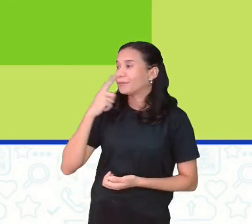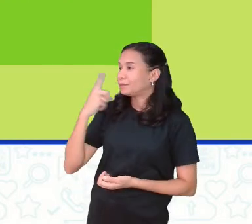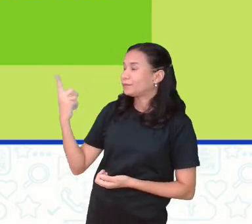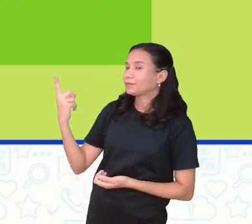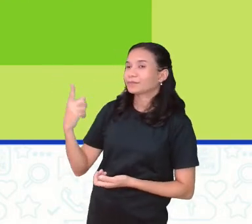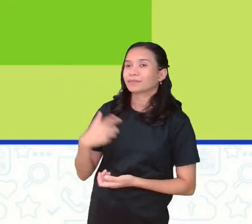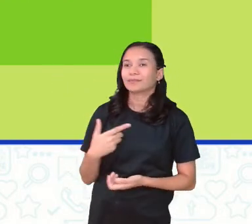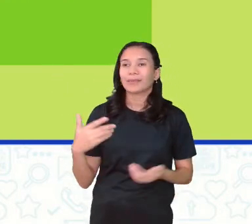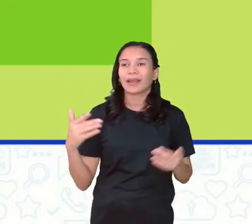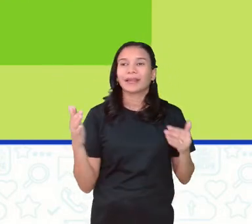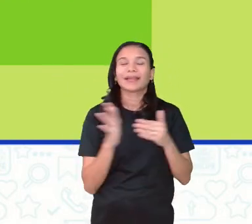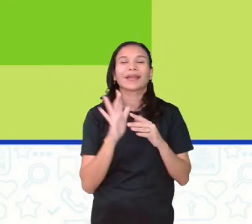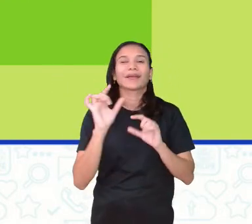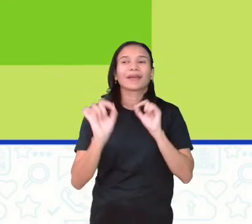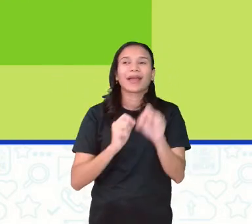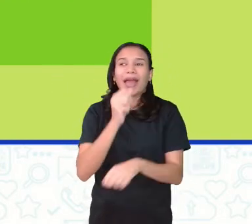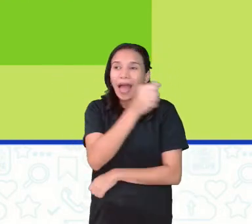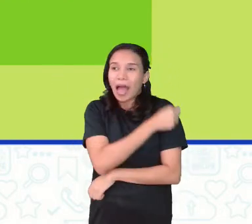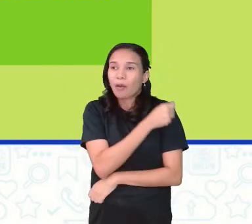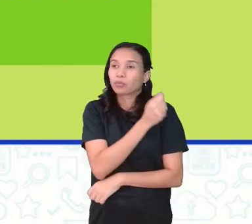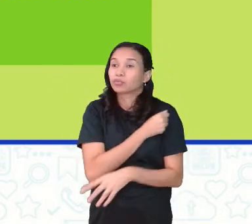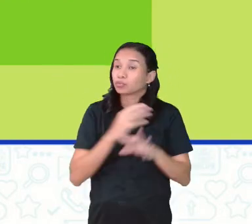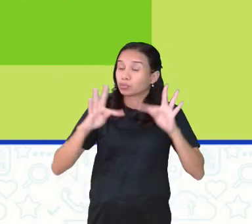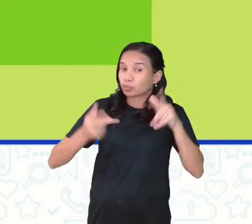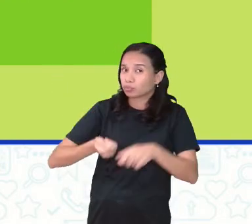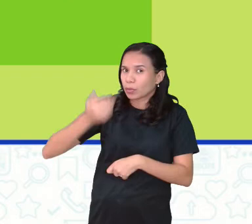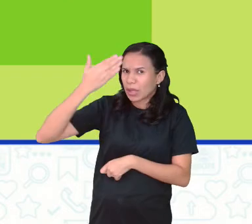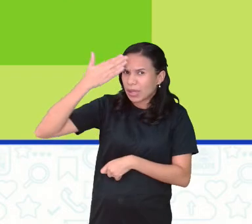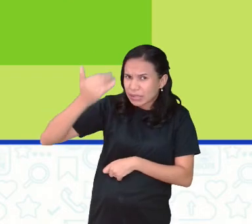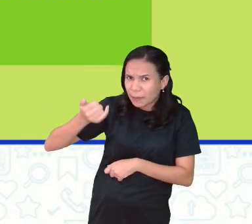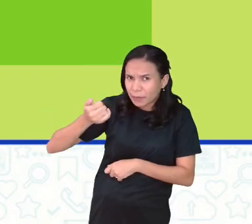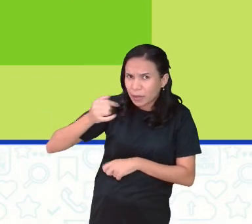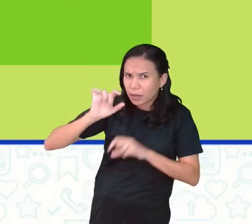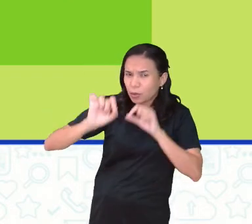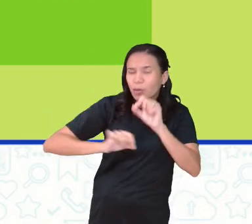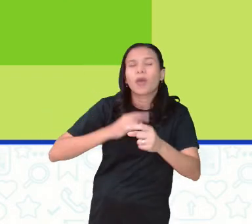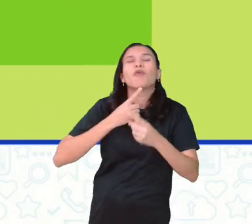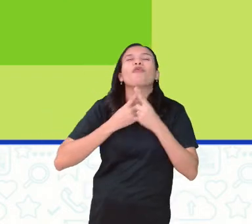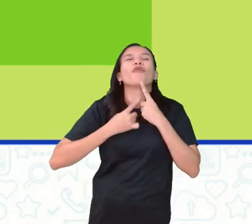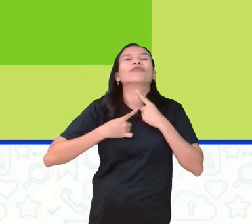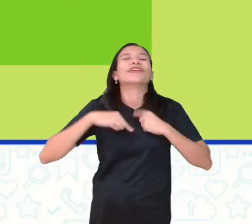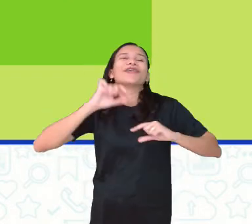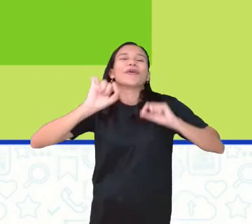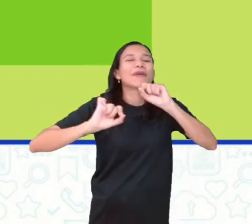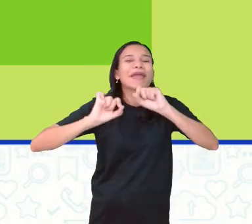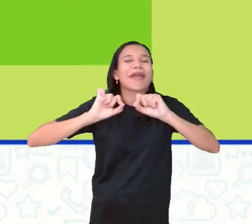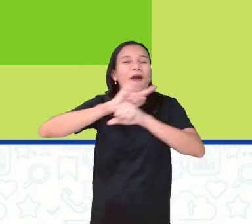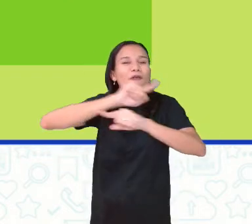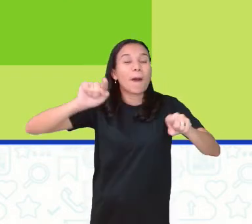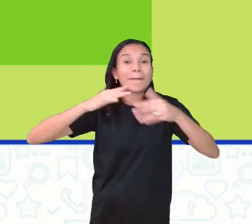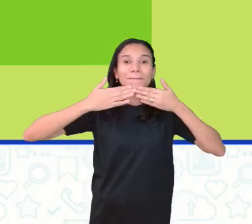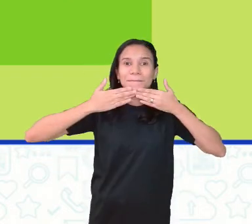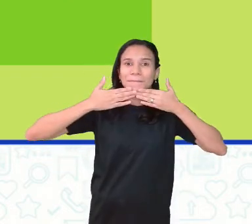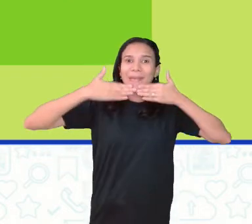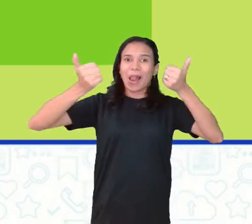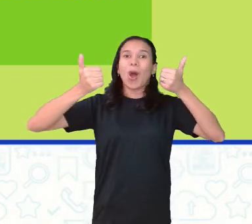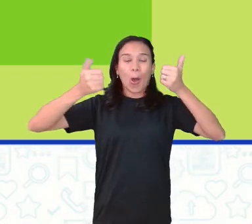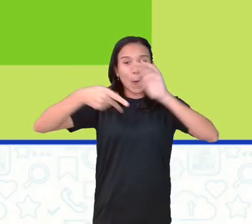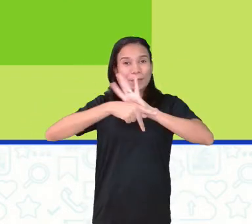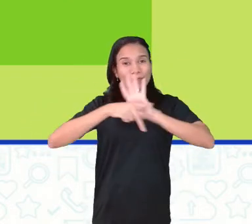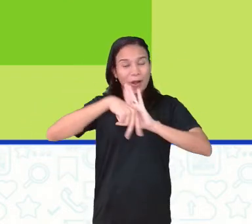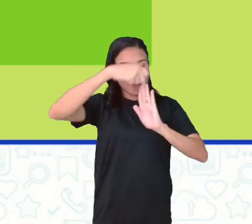coloquei até fiz aqui, né? Alunos e alunas, sabia que o nosso maior desejo é que vocês melhorem